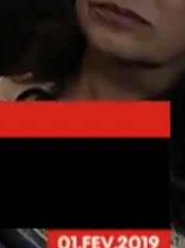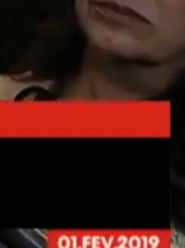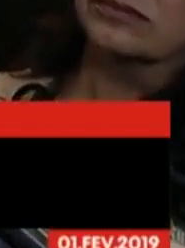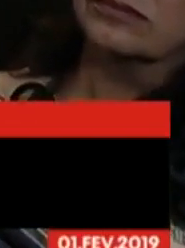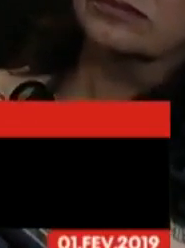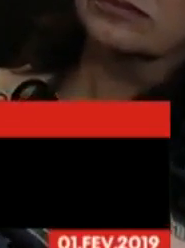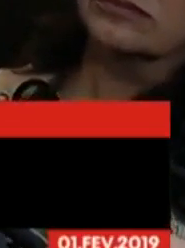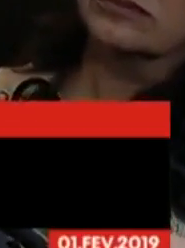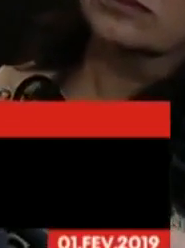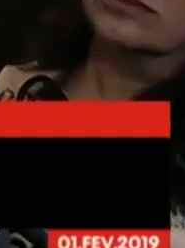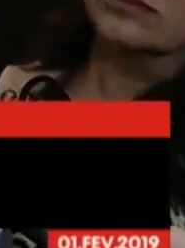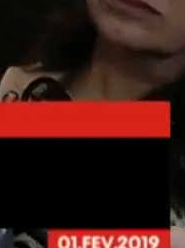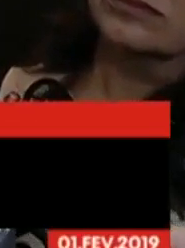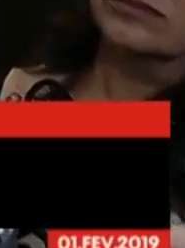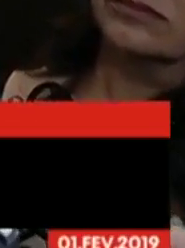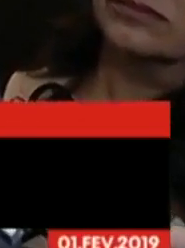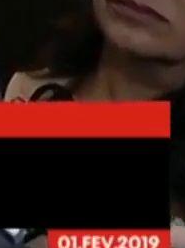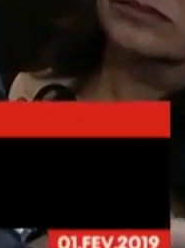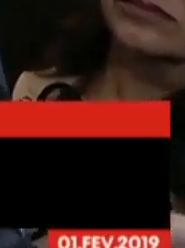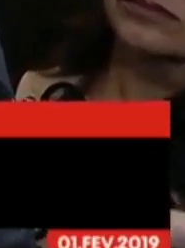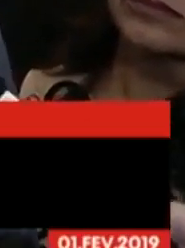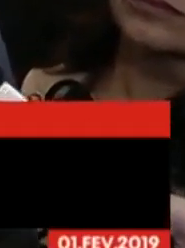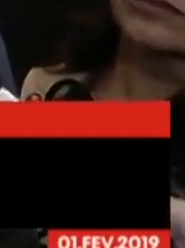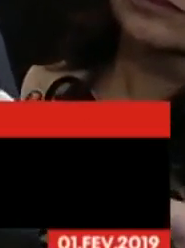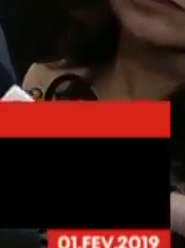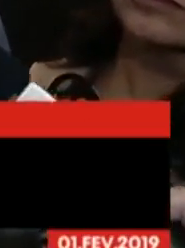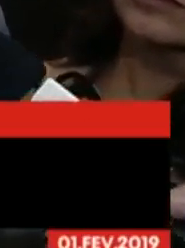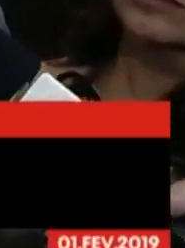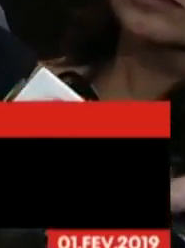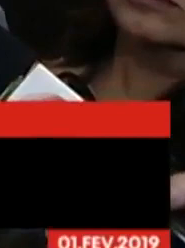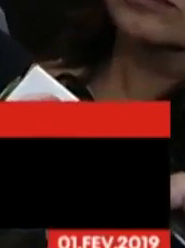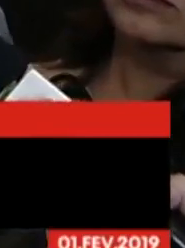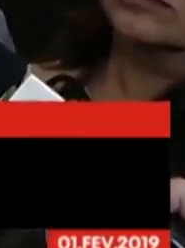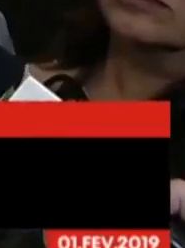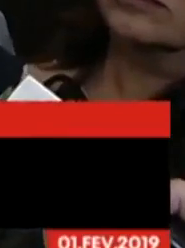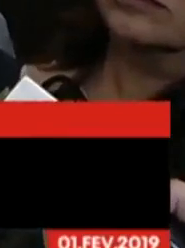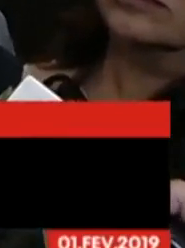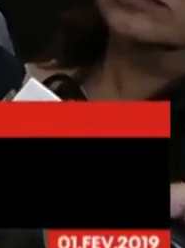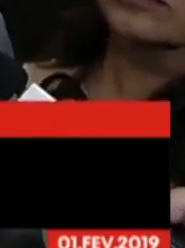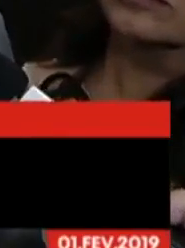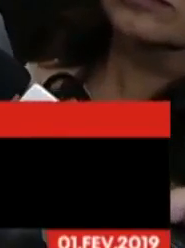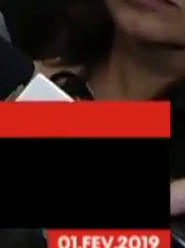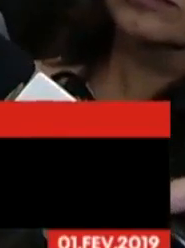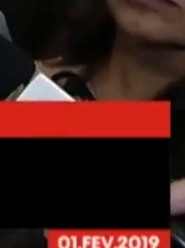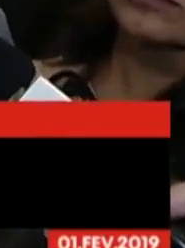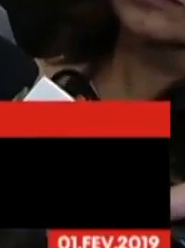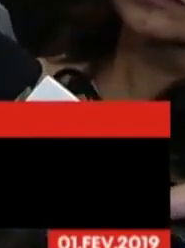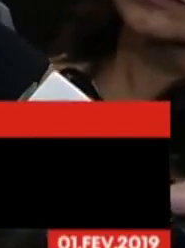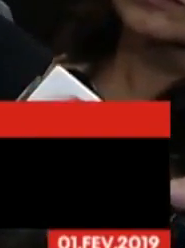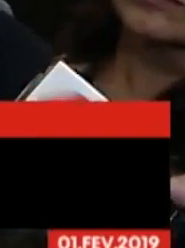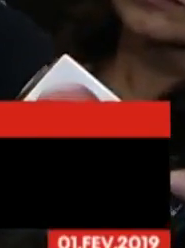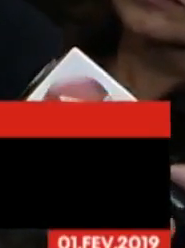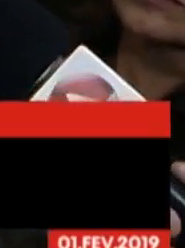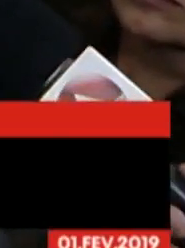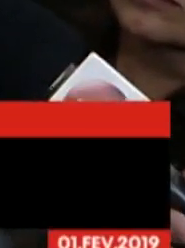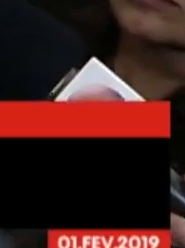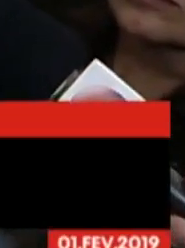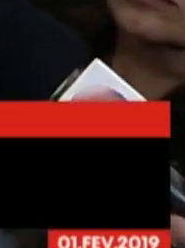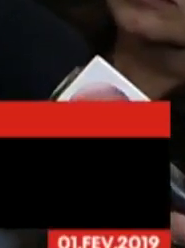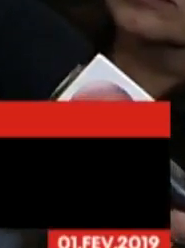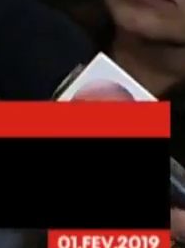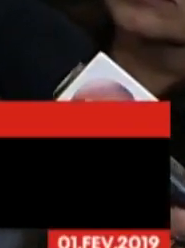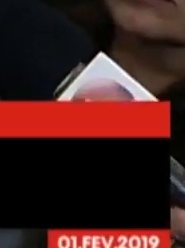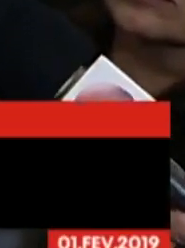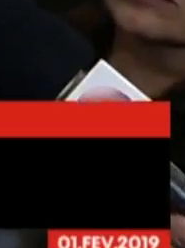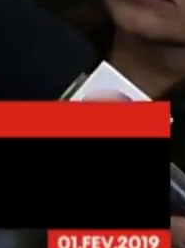federal, abrangendo todos os estados. Todos eles precisam dessa reforma e